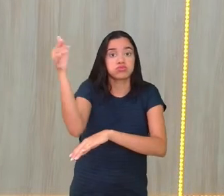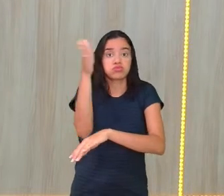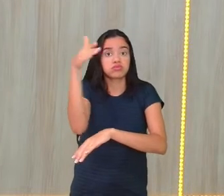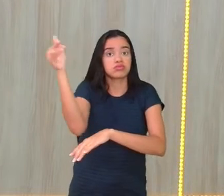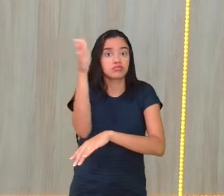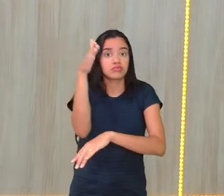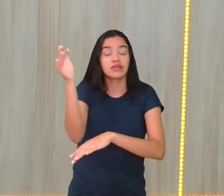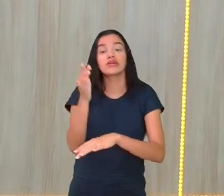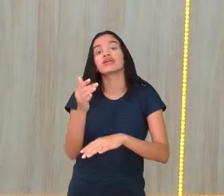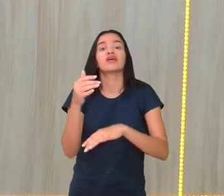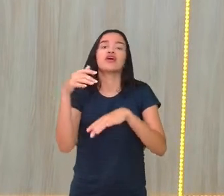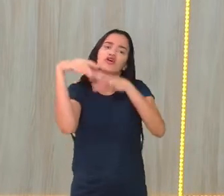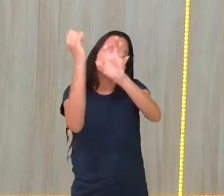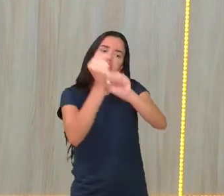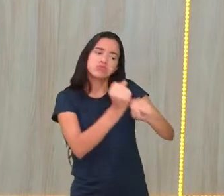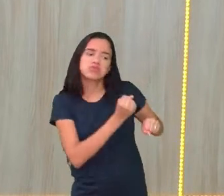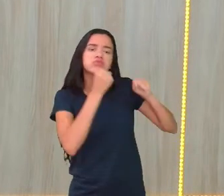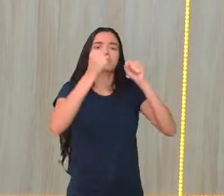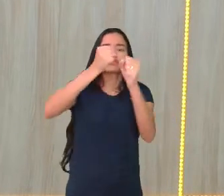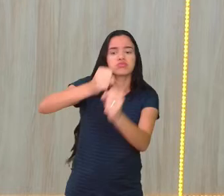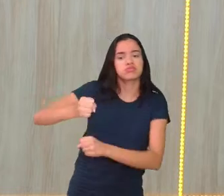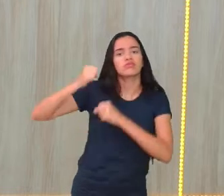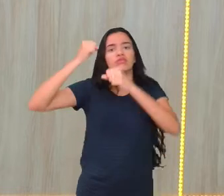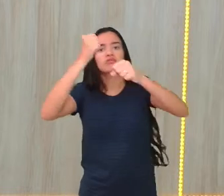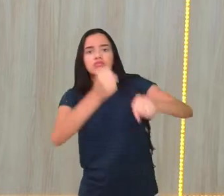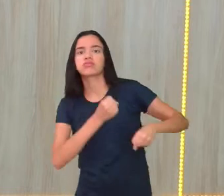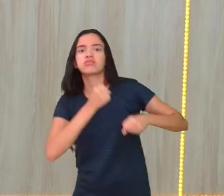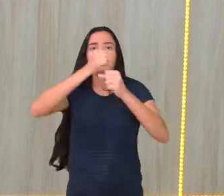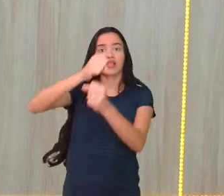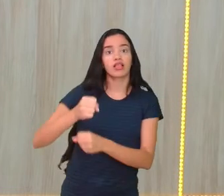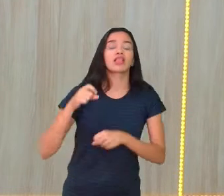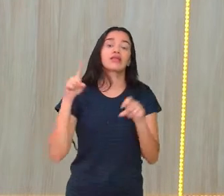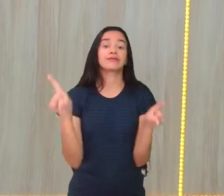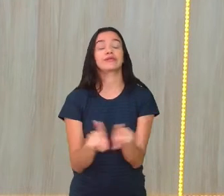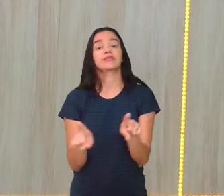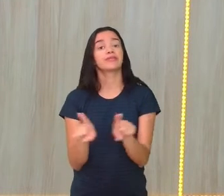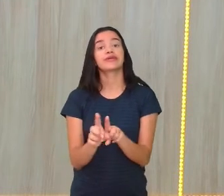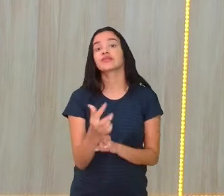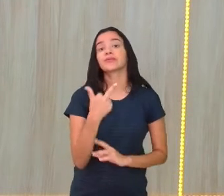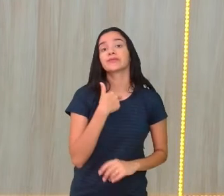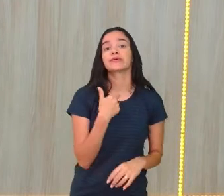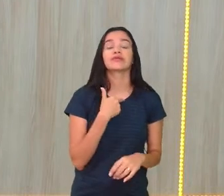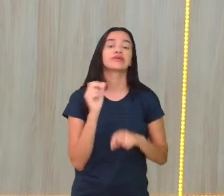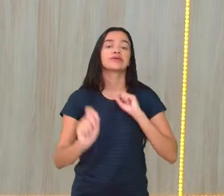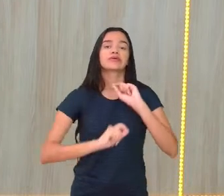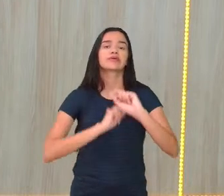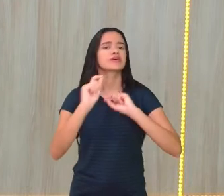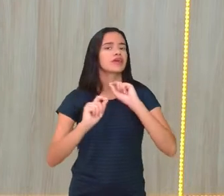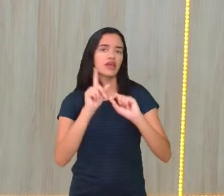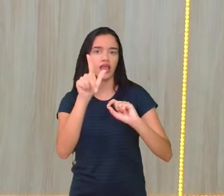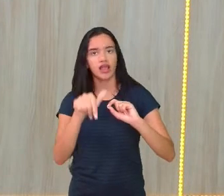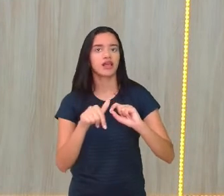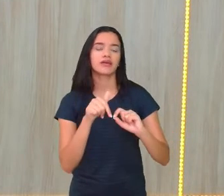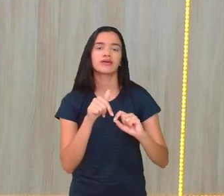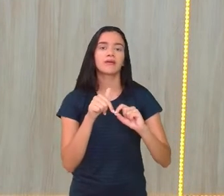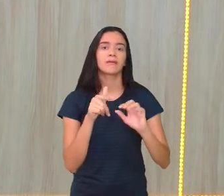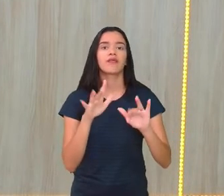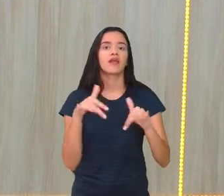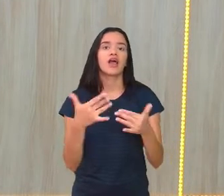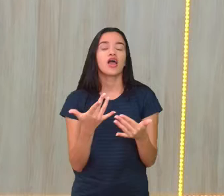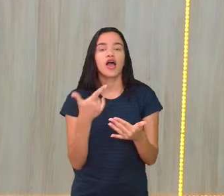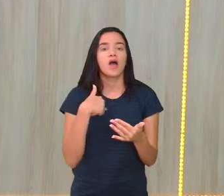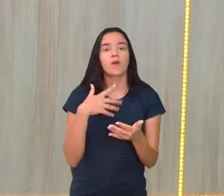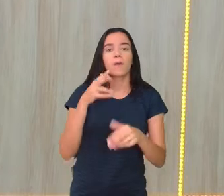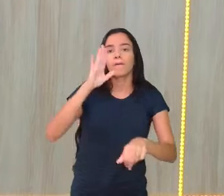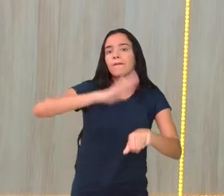né? Então, eles não podiam contar muito, né, com o